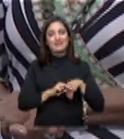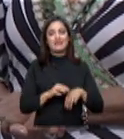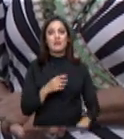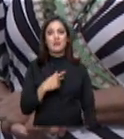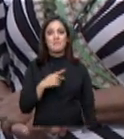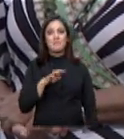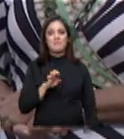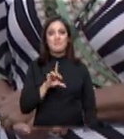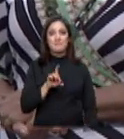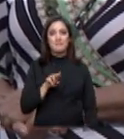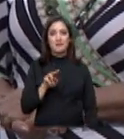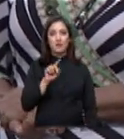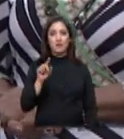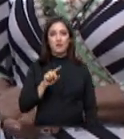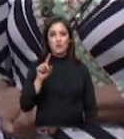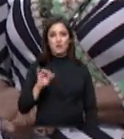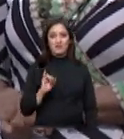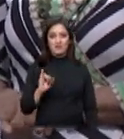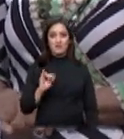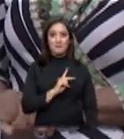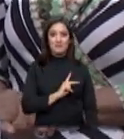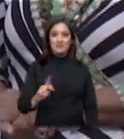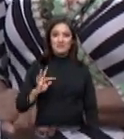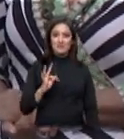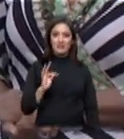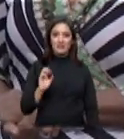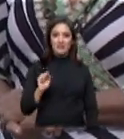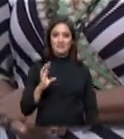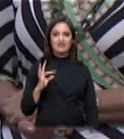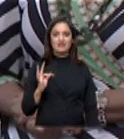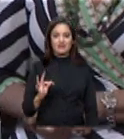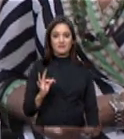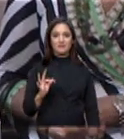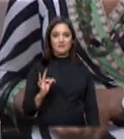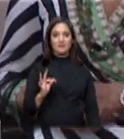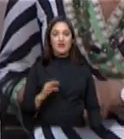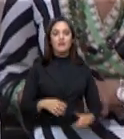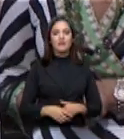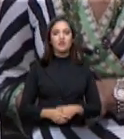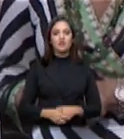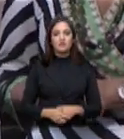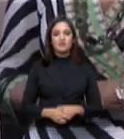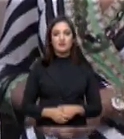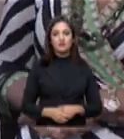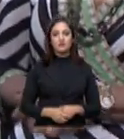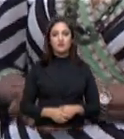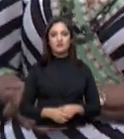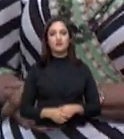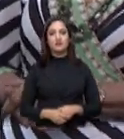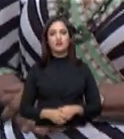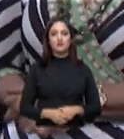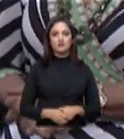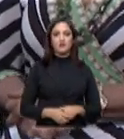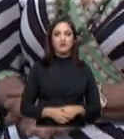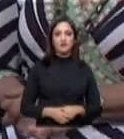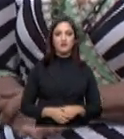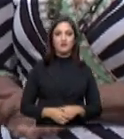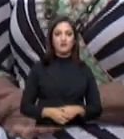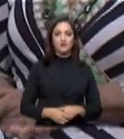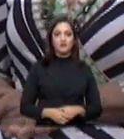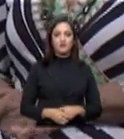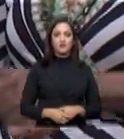Peduzzi, presidente do Tribunal Superior do Trabalho, que ontem me condecorou naquela casa